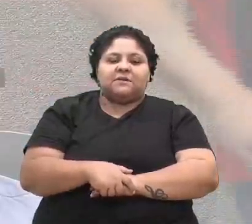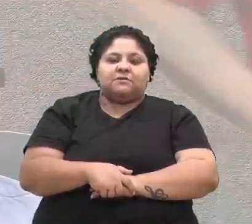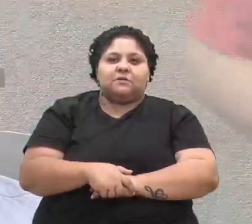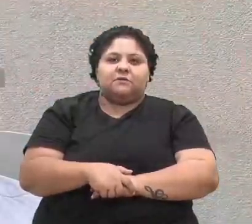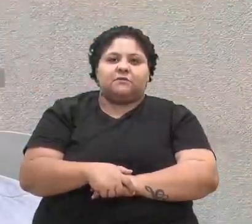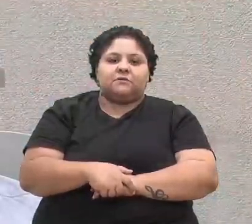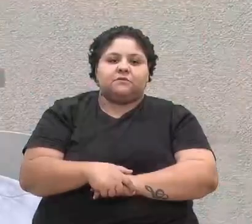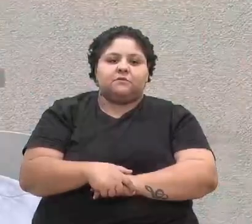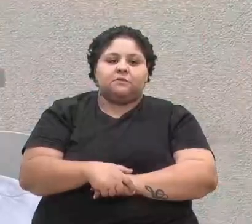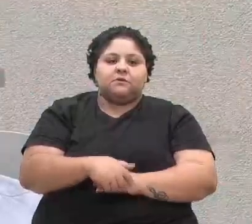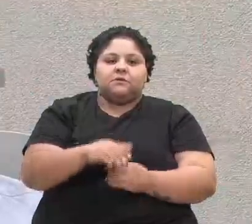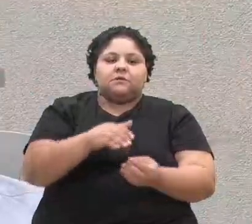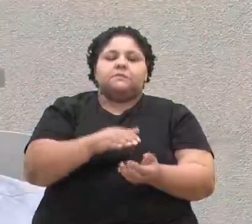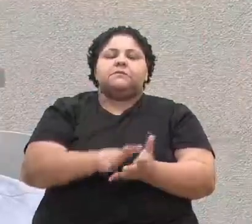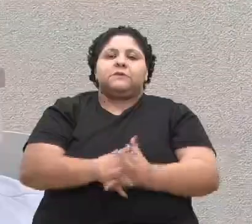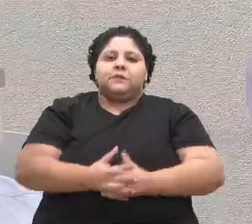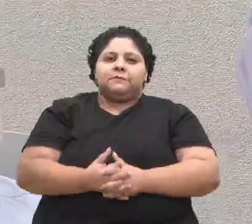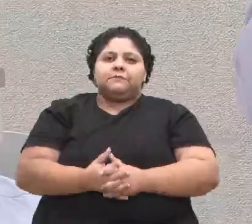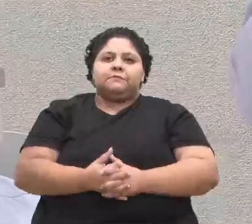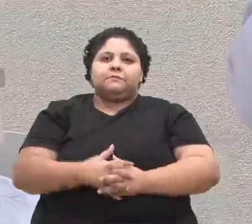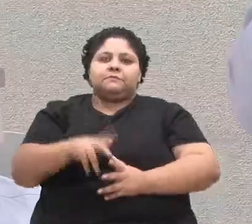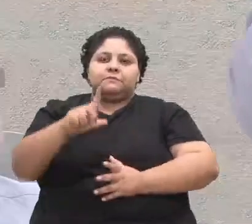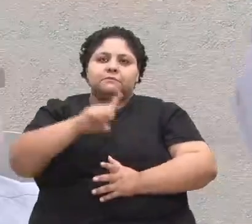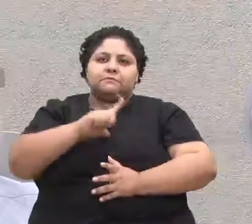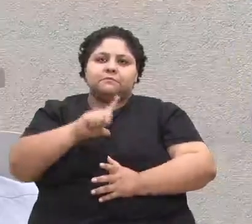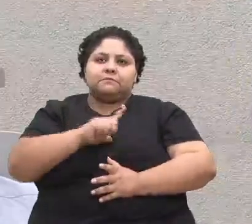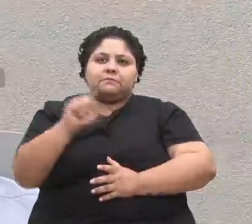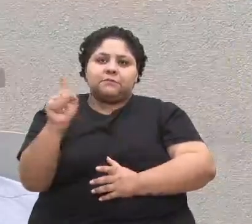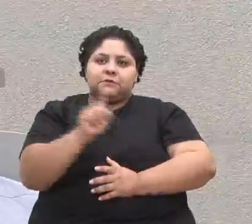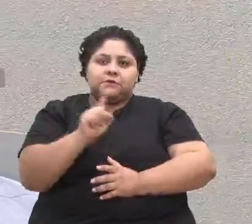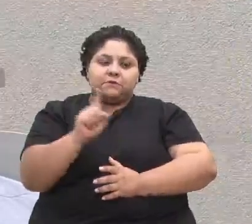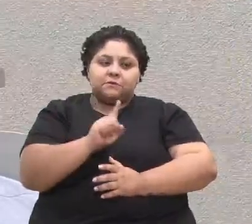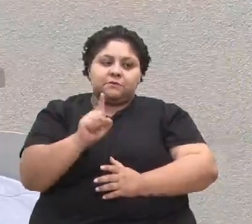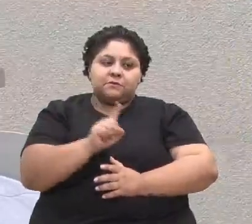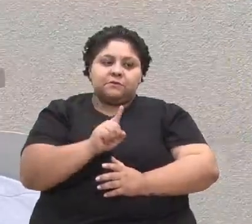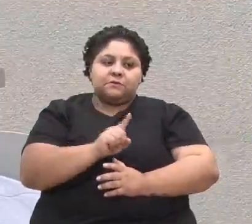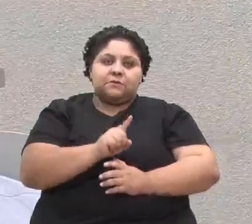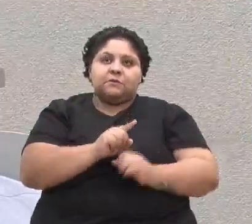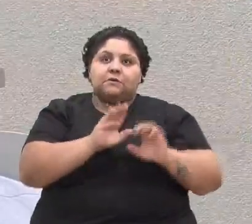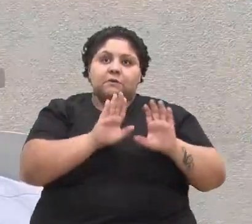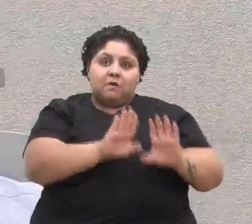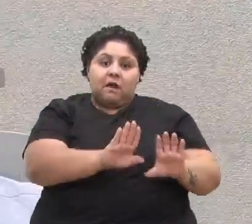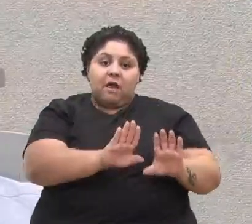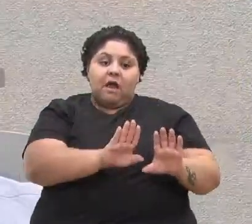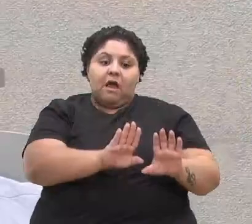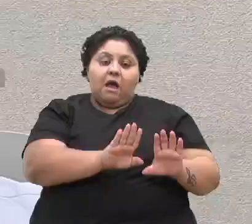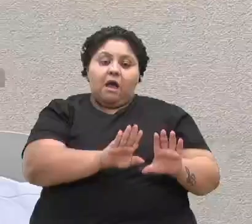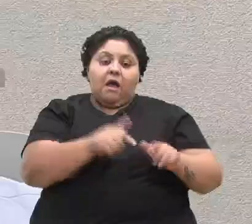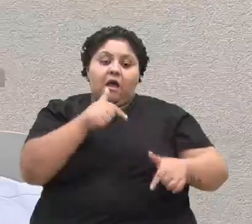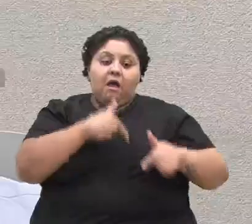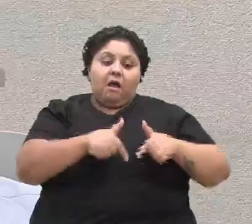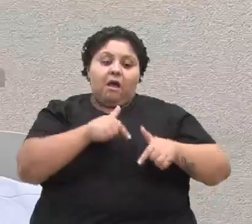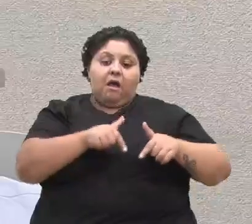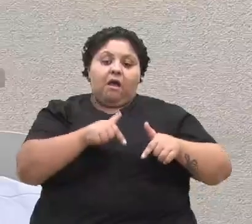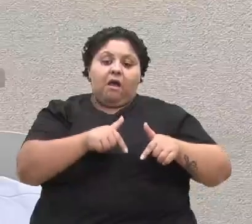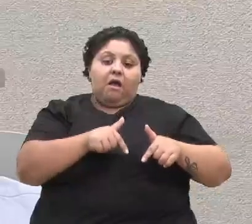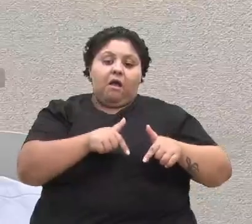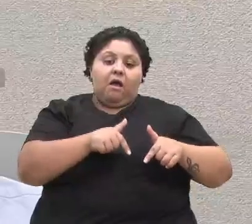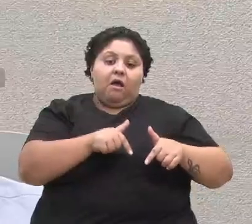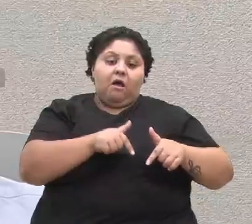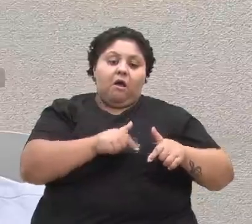fosse, se existisse, se não fosse a estabilidade de emprego, entra o gestor